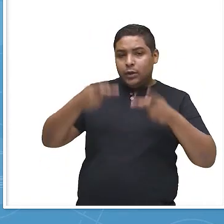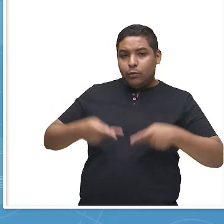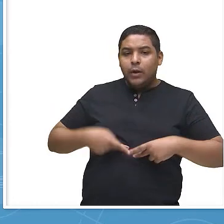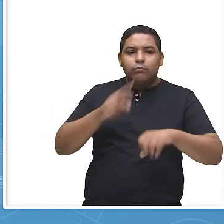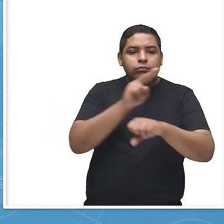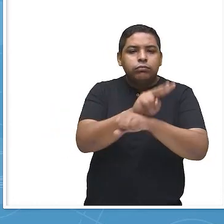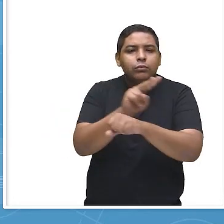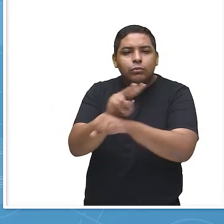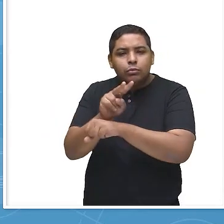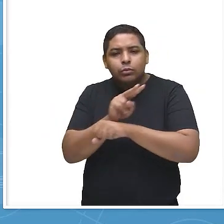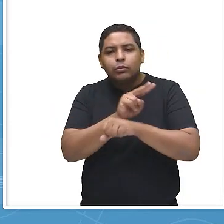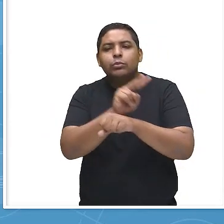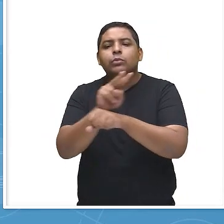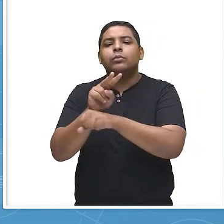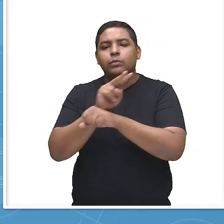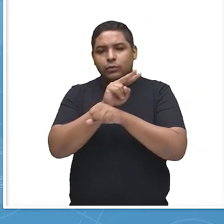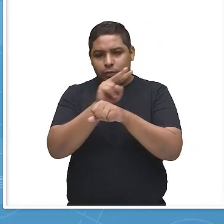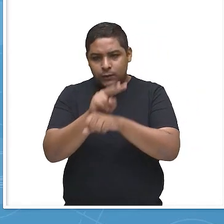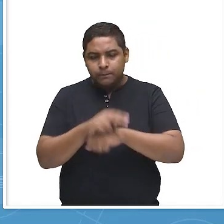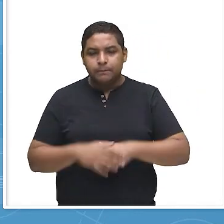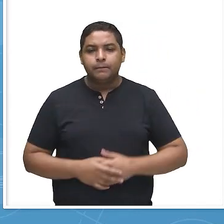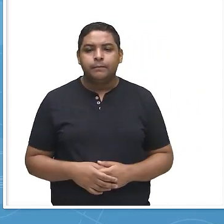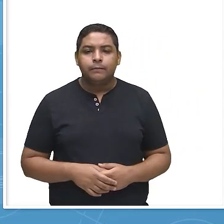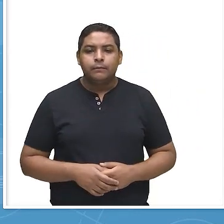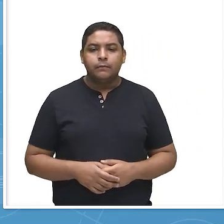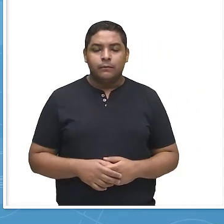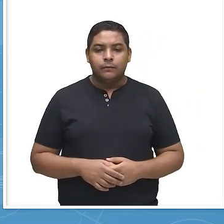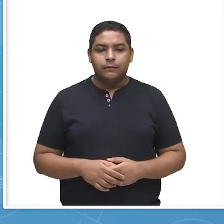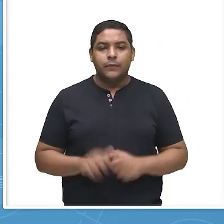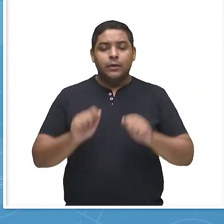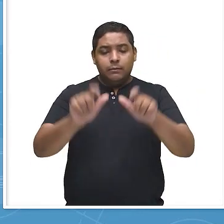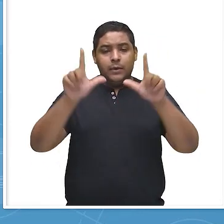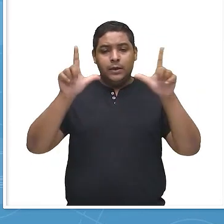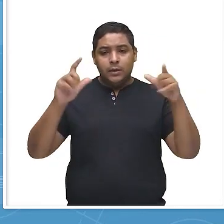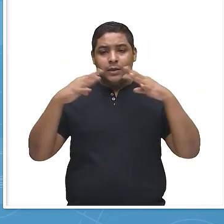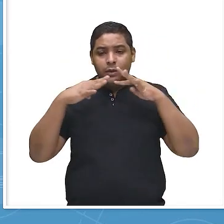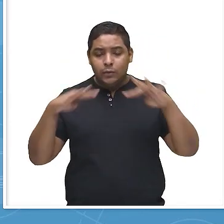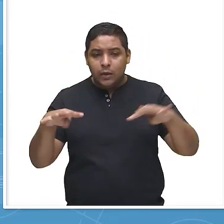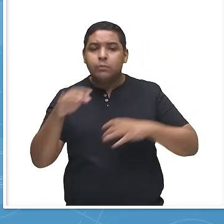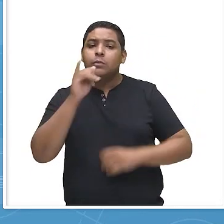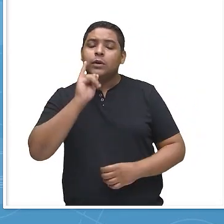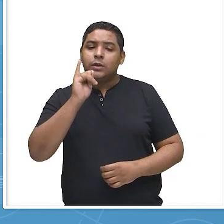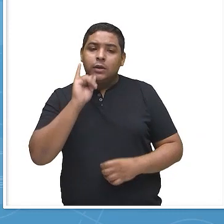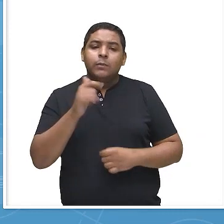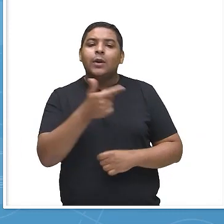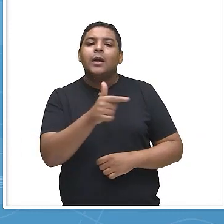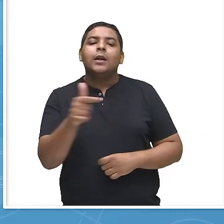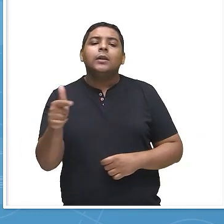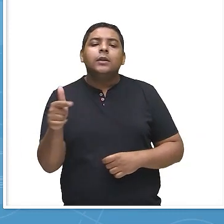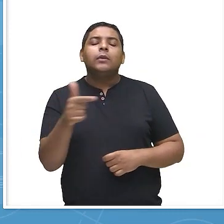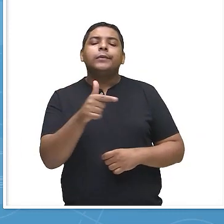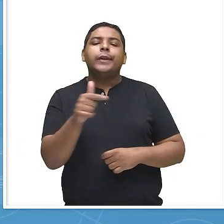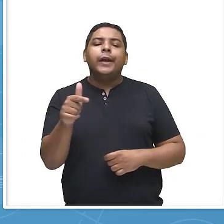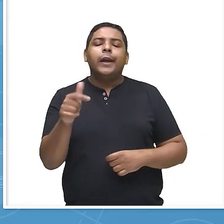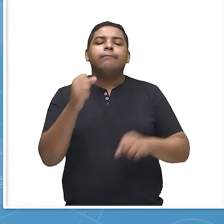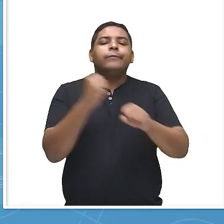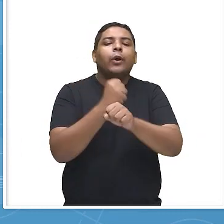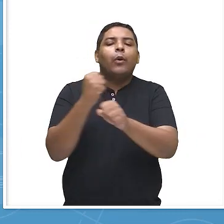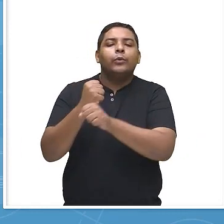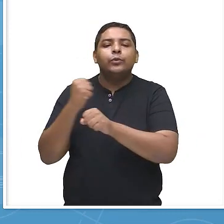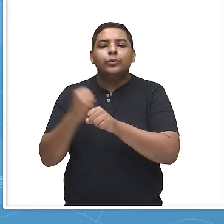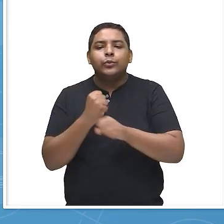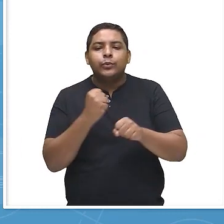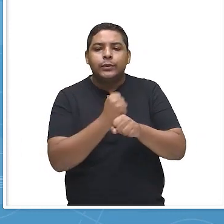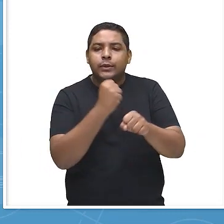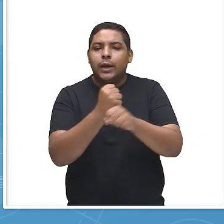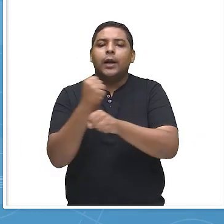nessa paisagem natural, por exemplo, nós não temos a modificação, como lá no exemplo que eu mostrei para vocês no início da aula. Não tem